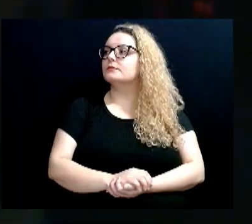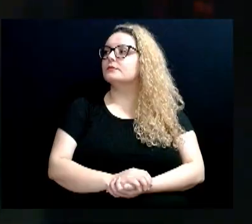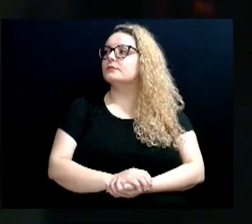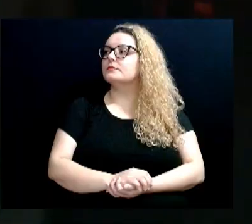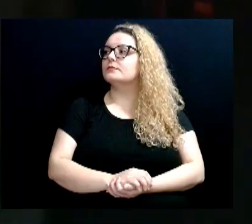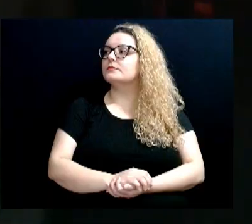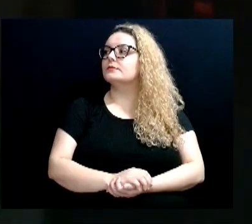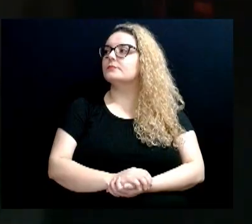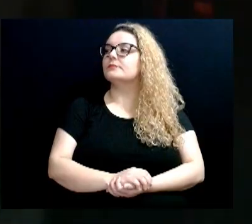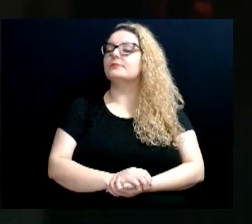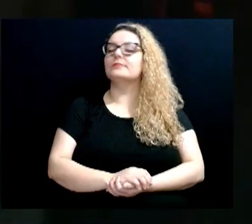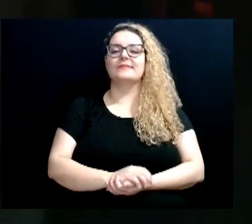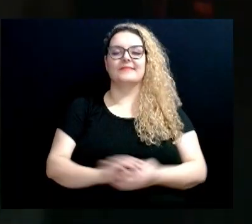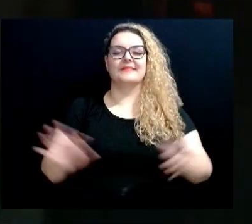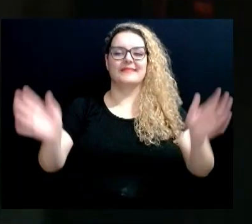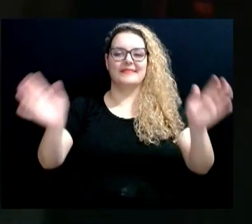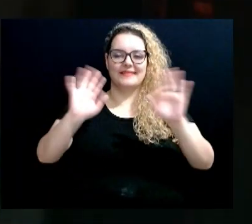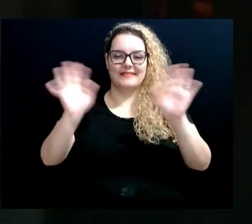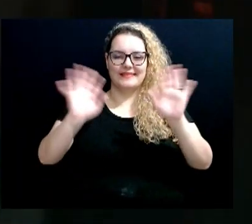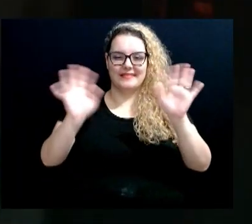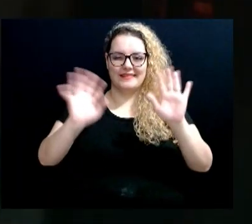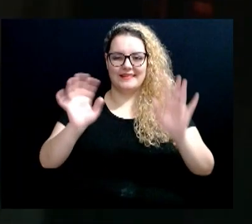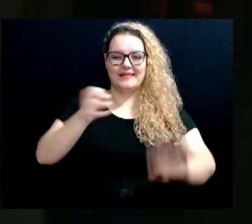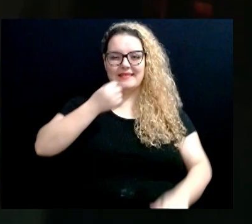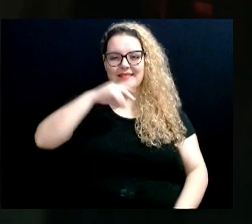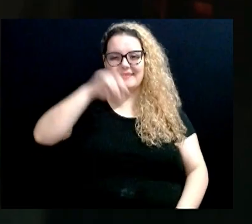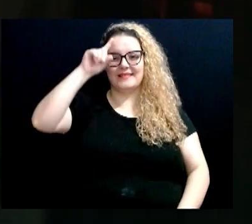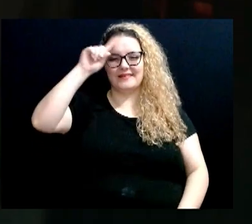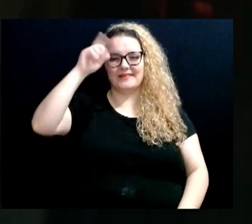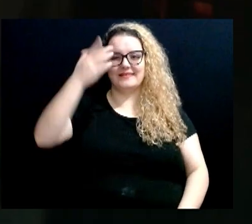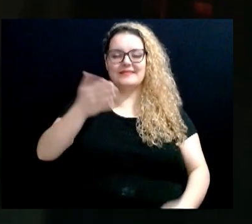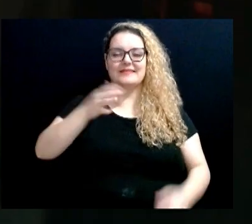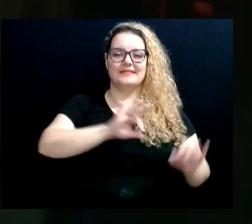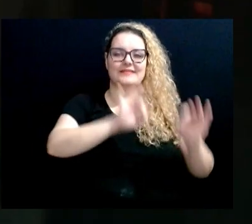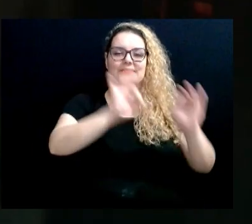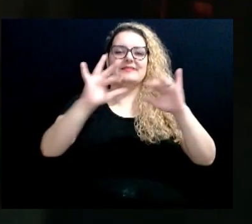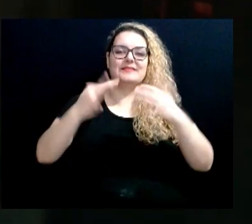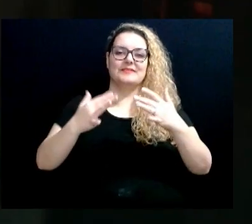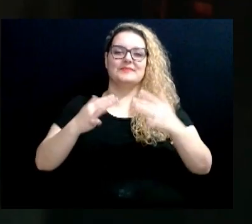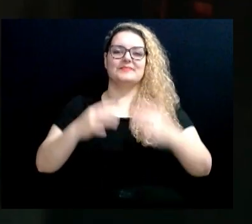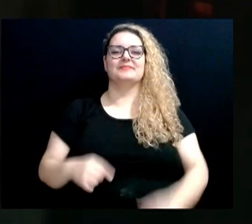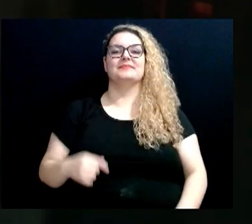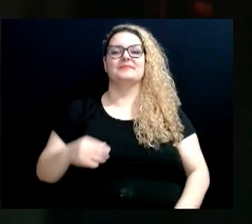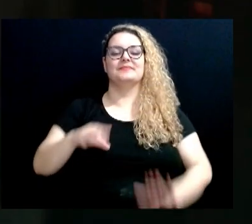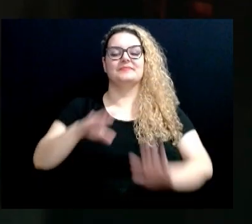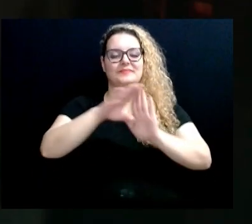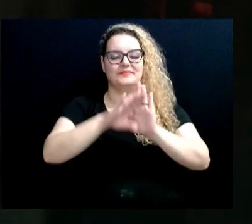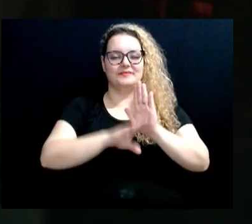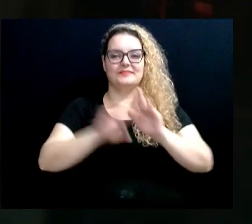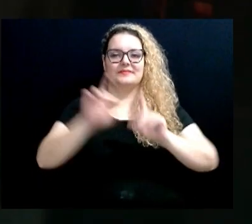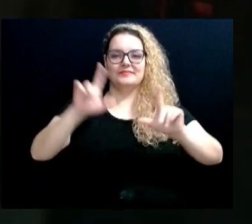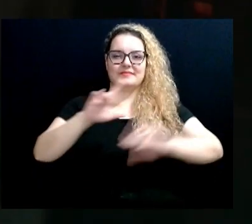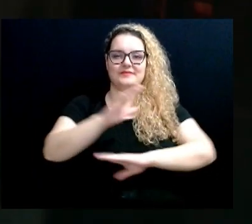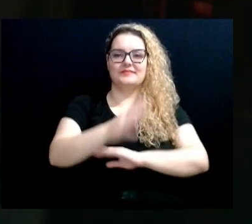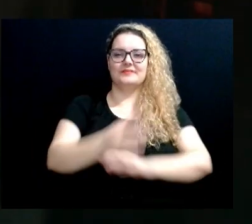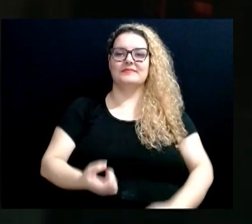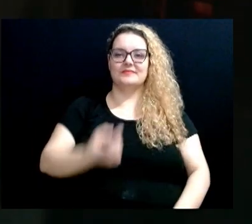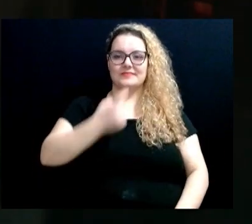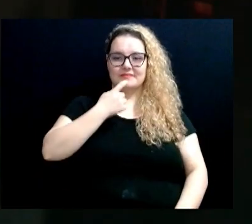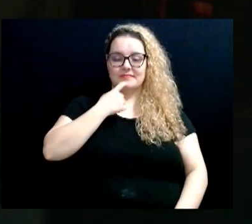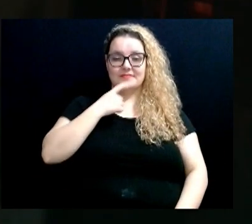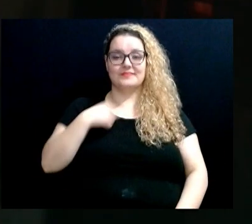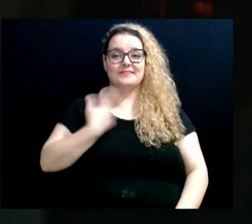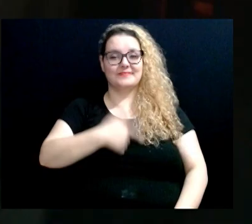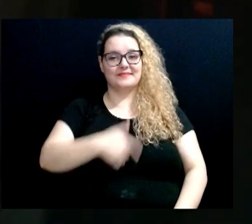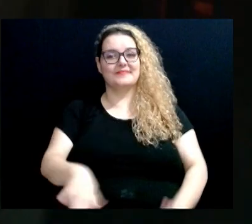Olá, muito bom dia para você que está aí ligadinho na programação da TV Câmara Campinas. Estamos chegando,